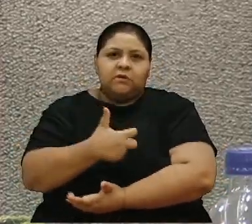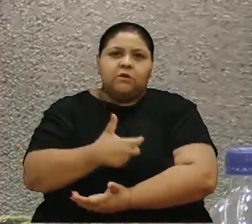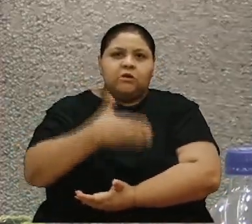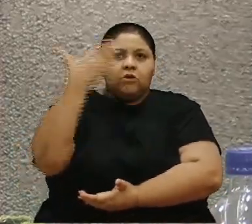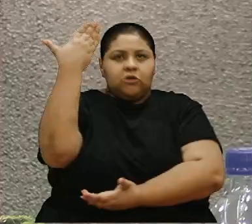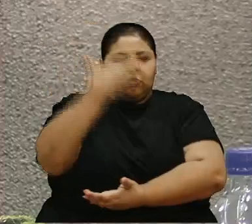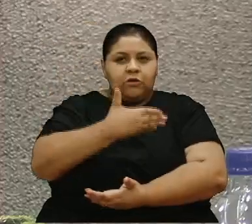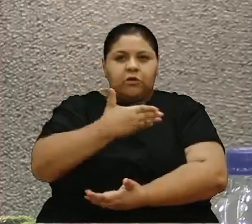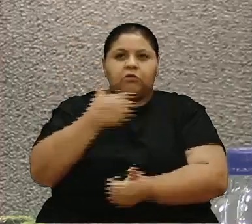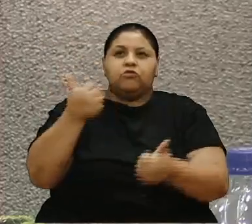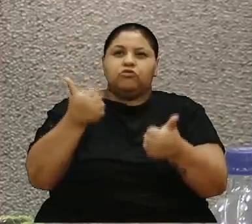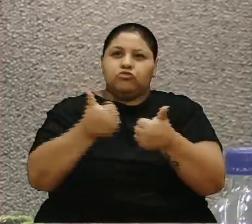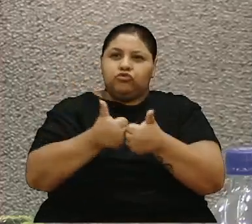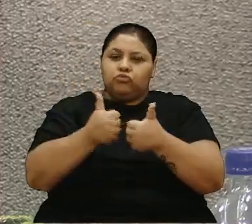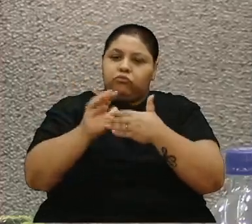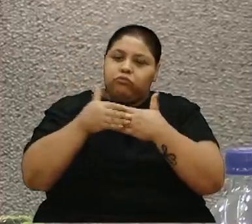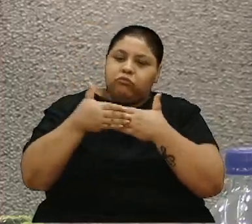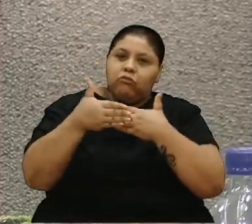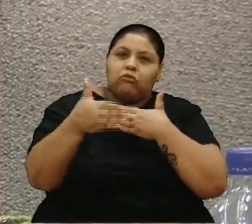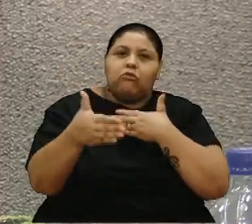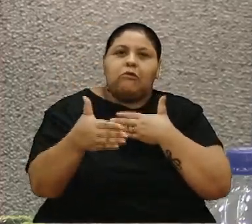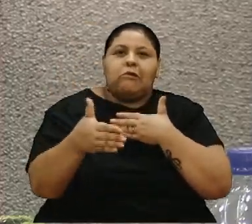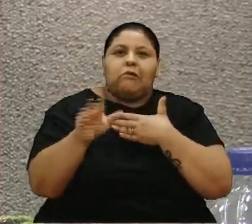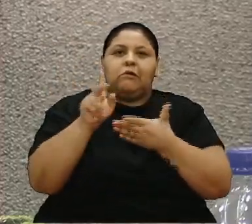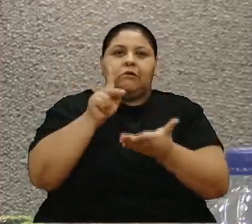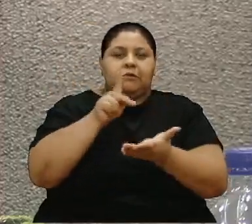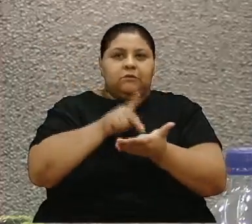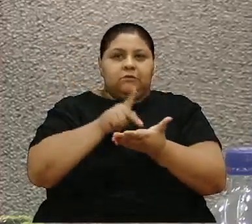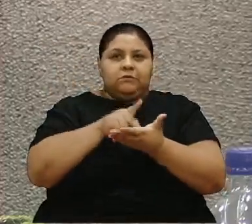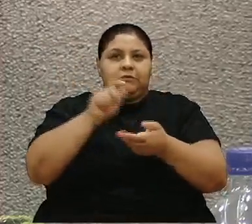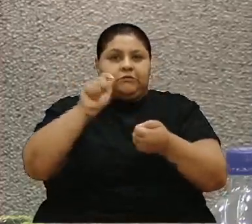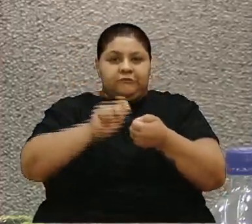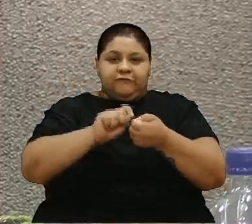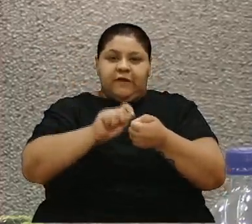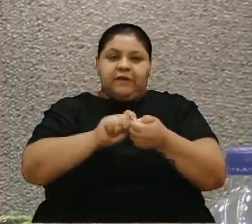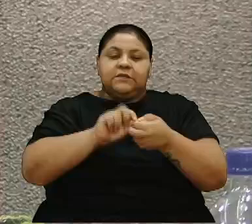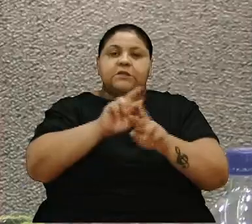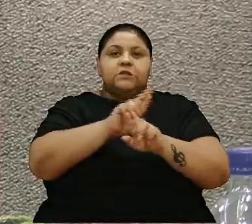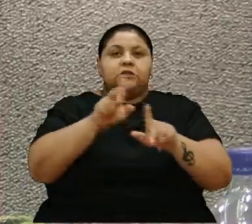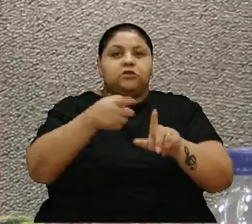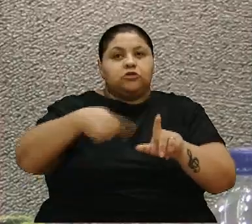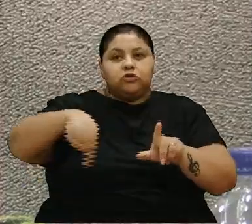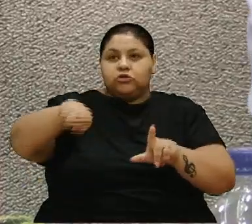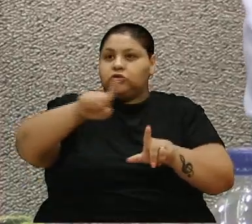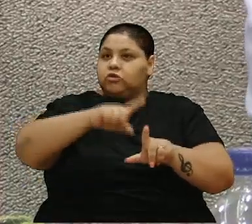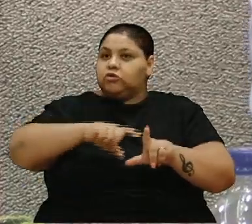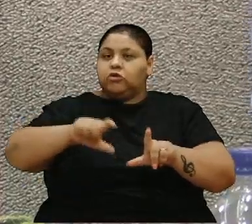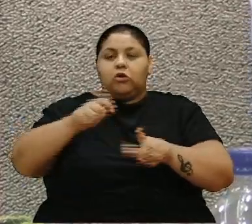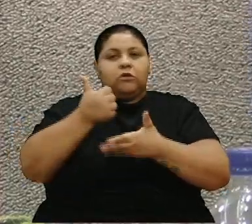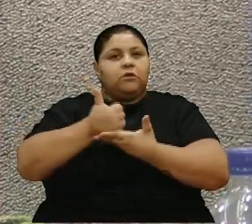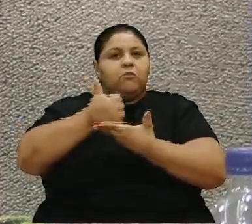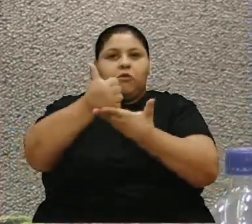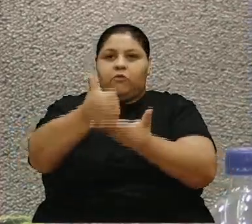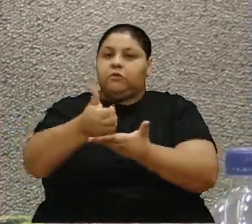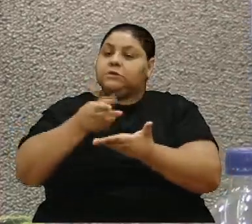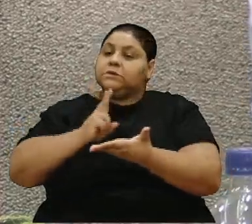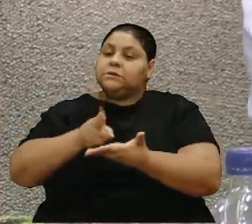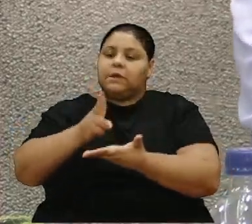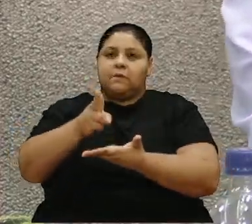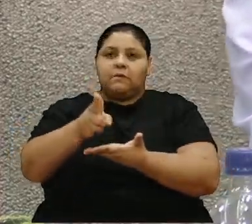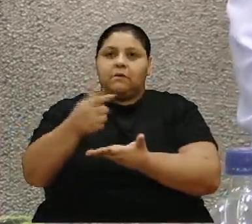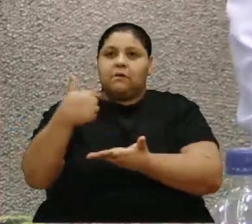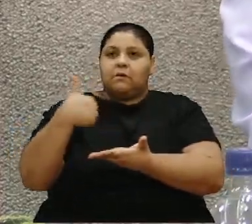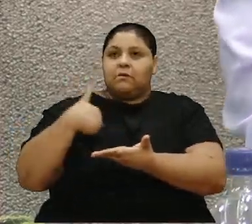comprovadas através dos tempos, que realmente fazem o seu trabalho, nós estamos totalmente favoráveis. Sempre fomos. Eu